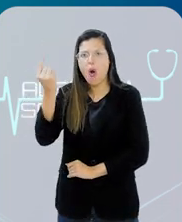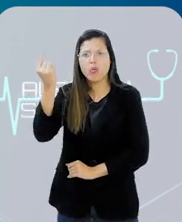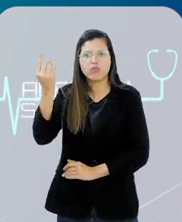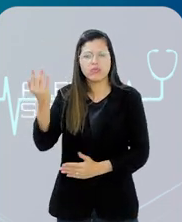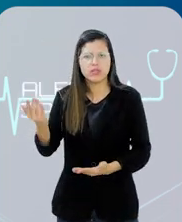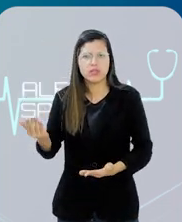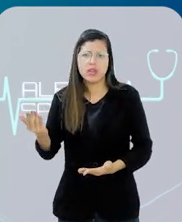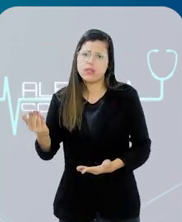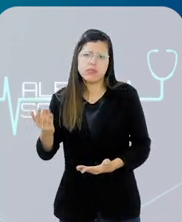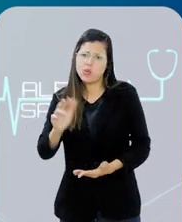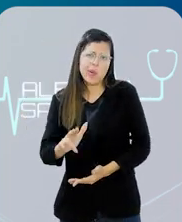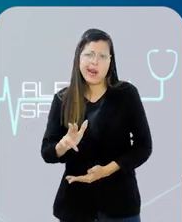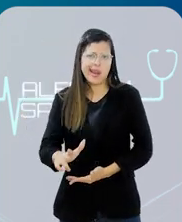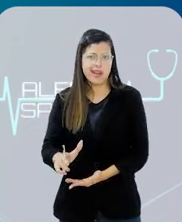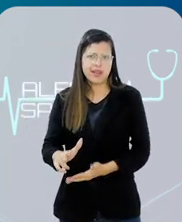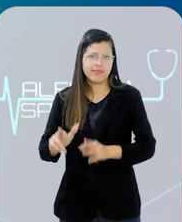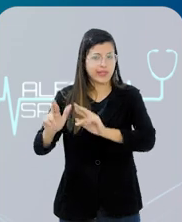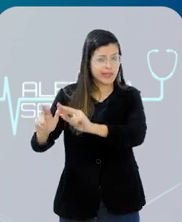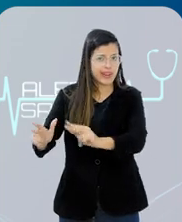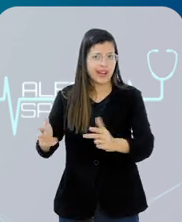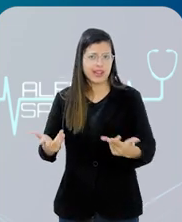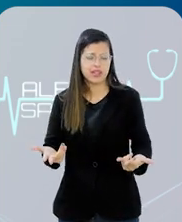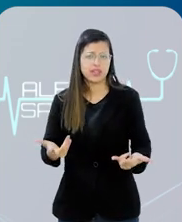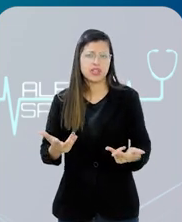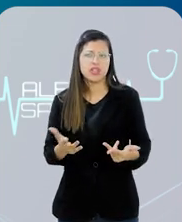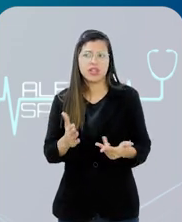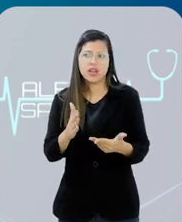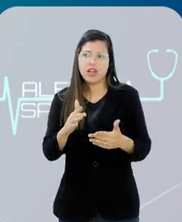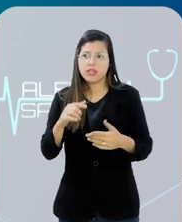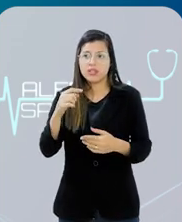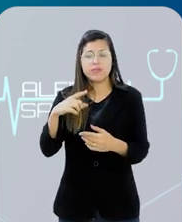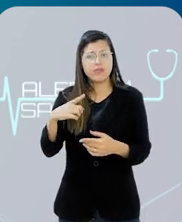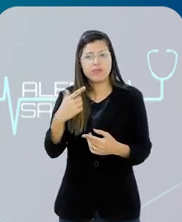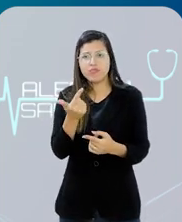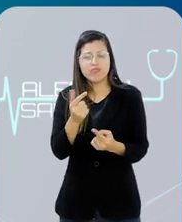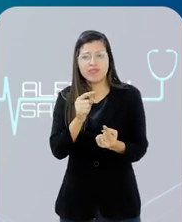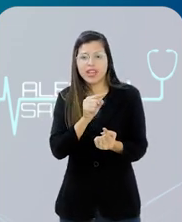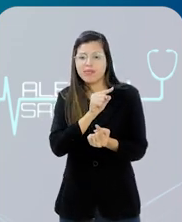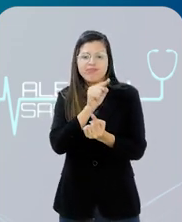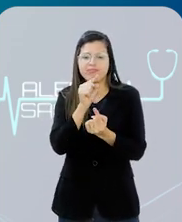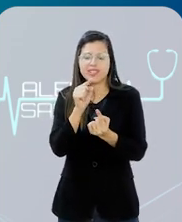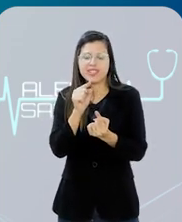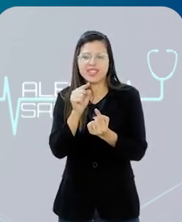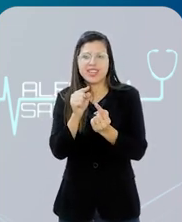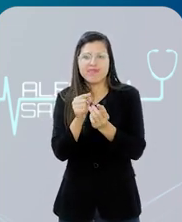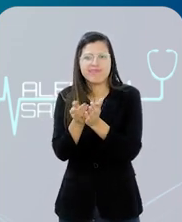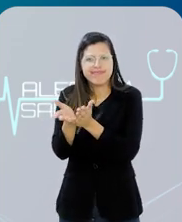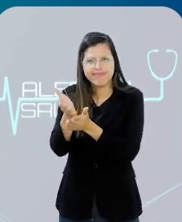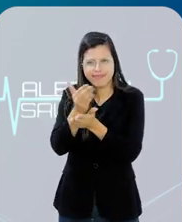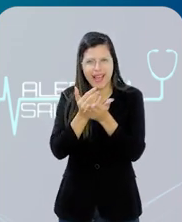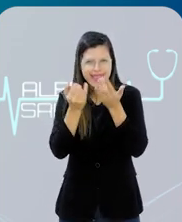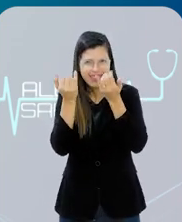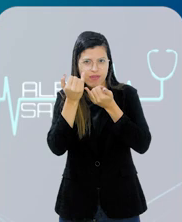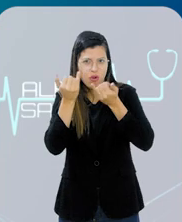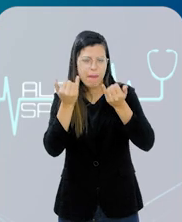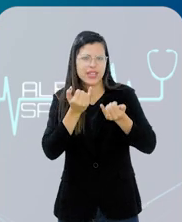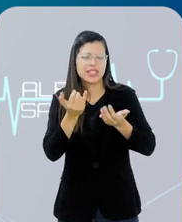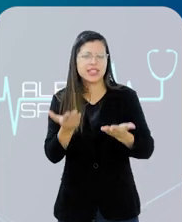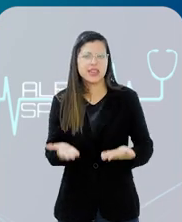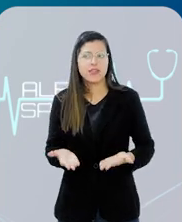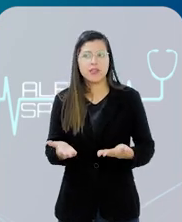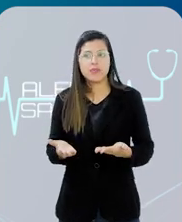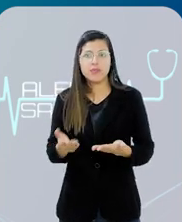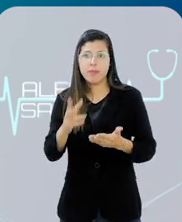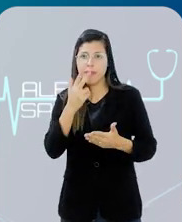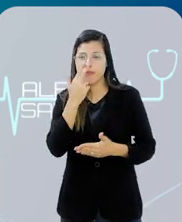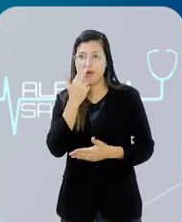não seja. Então a gente não tem esse dado objetivo, ele é um dado subjetivo. E a gente se vale desses dados